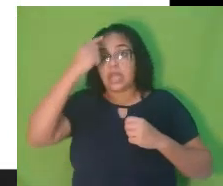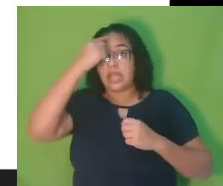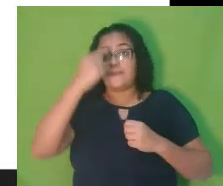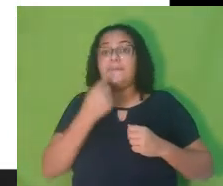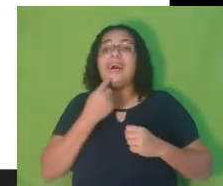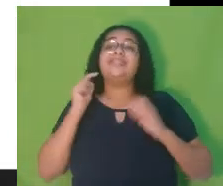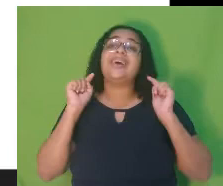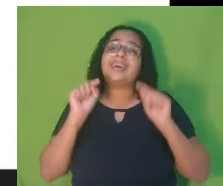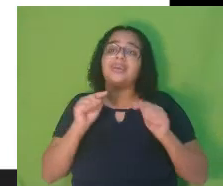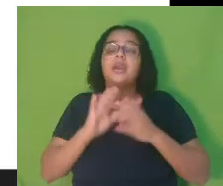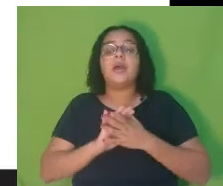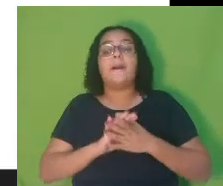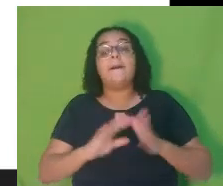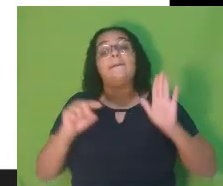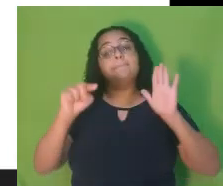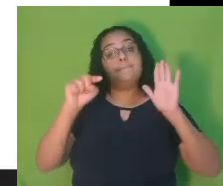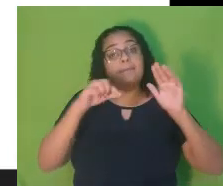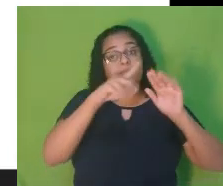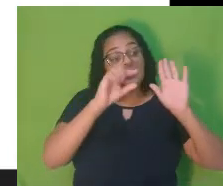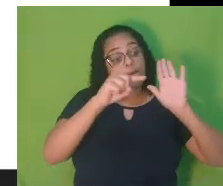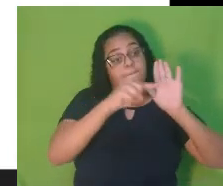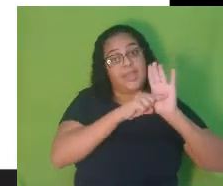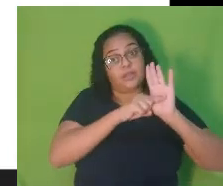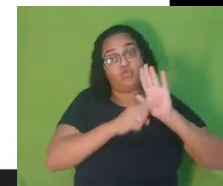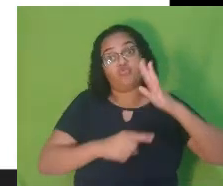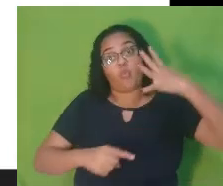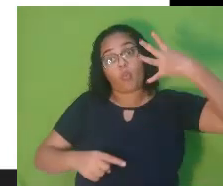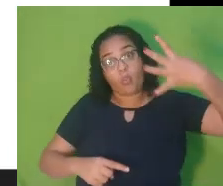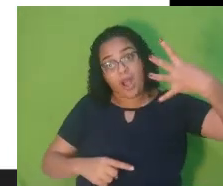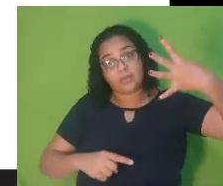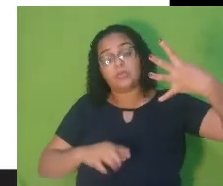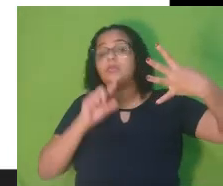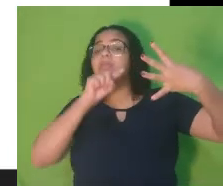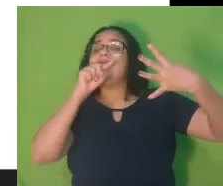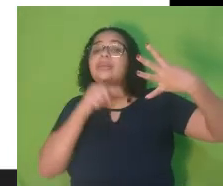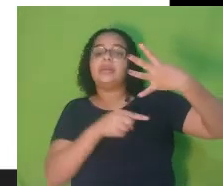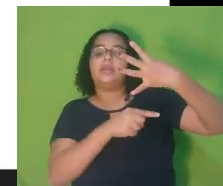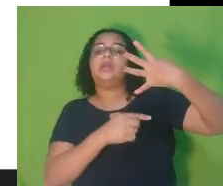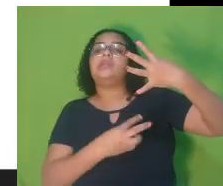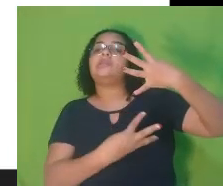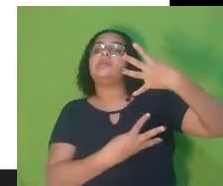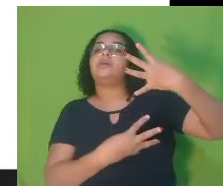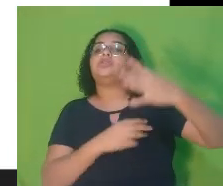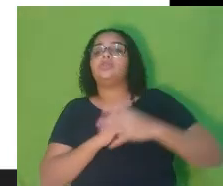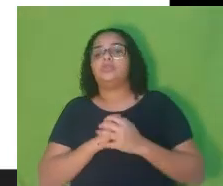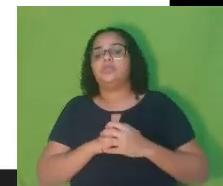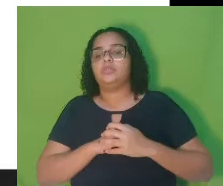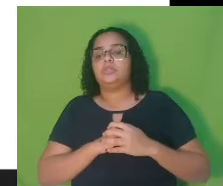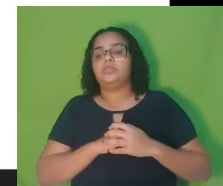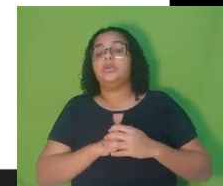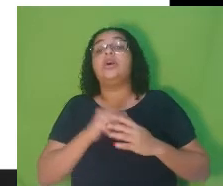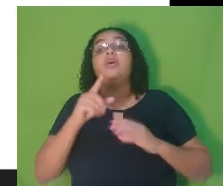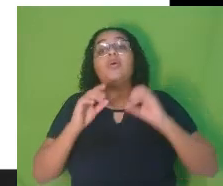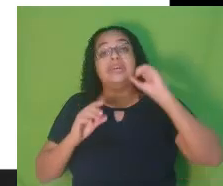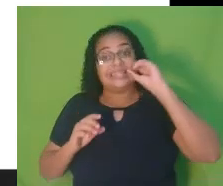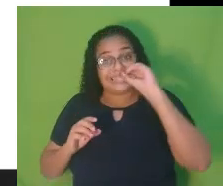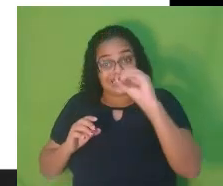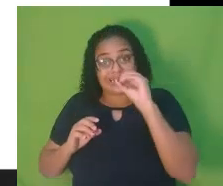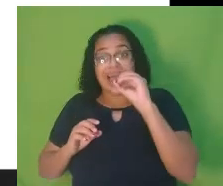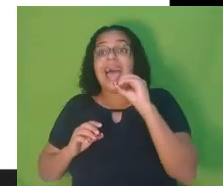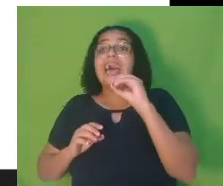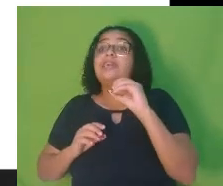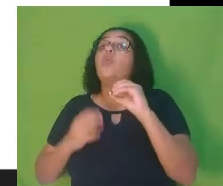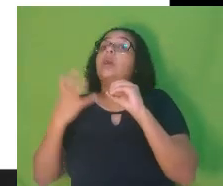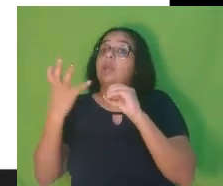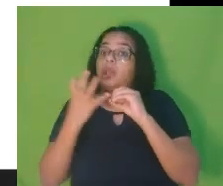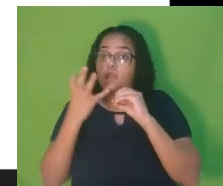as imagens aqui deram menos 4 e 3. E o 0, né, que é o